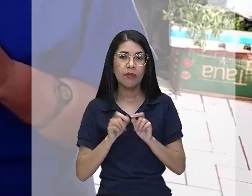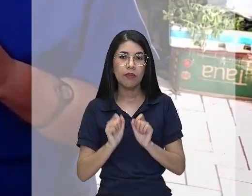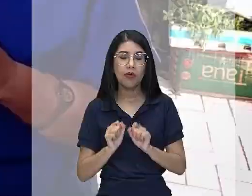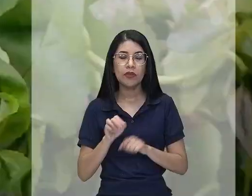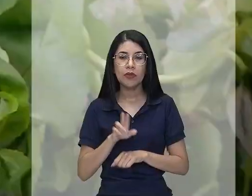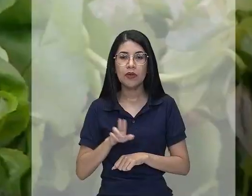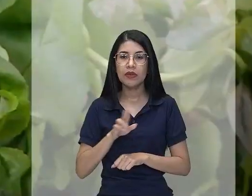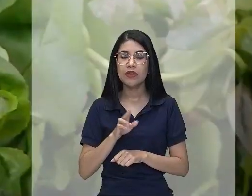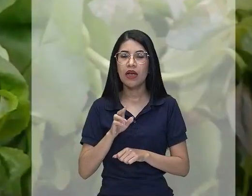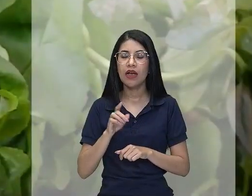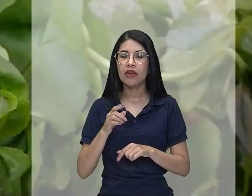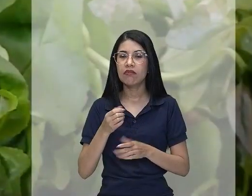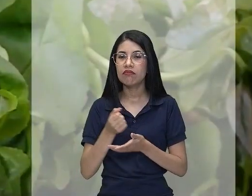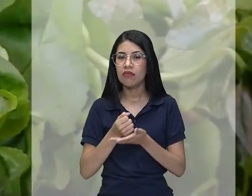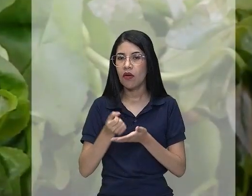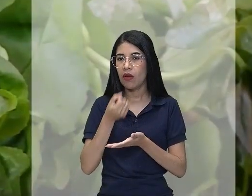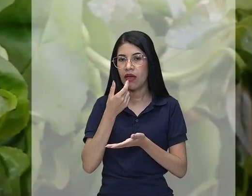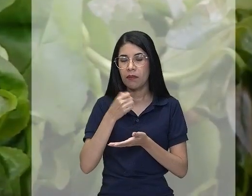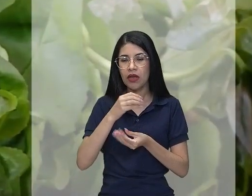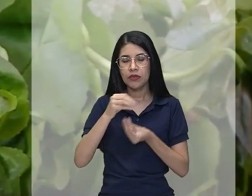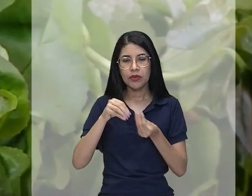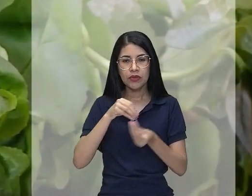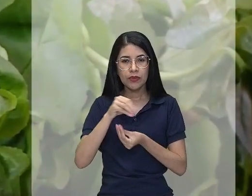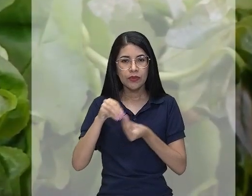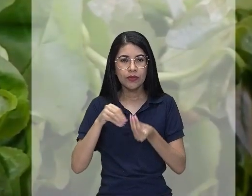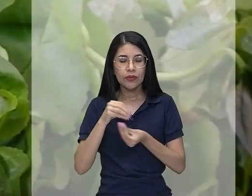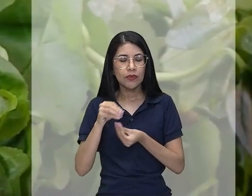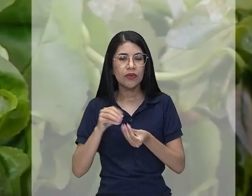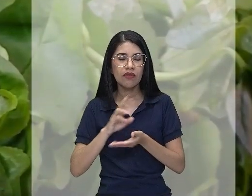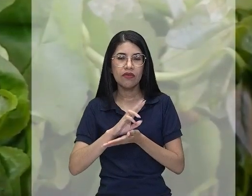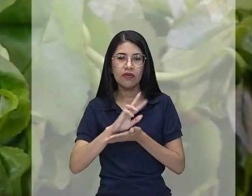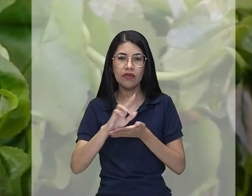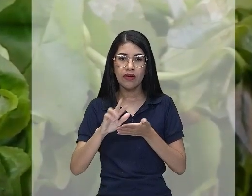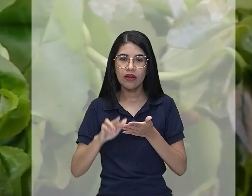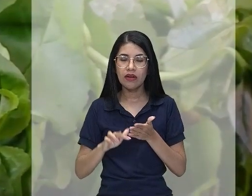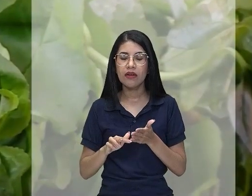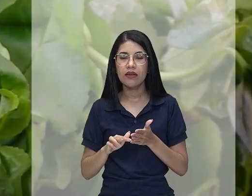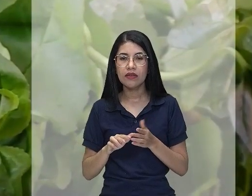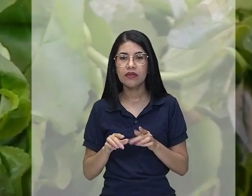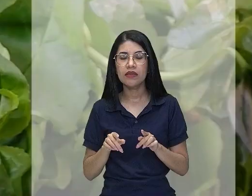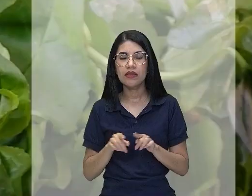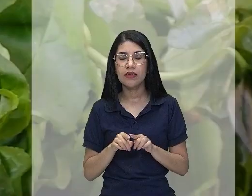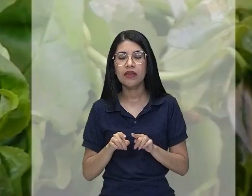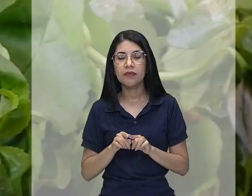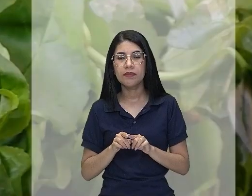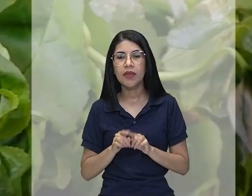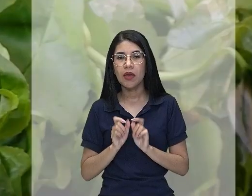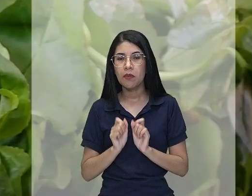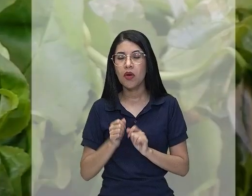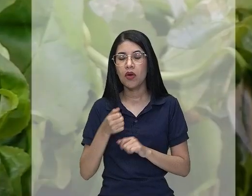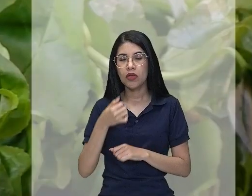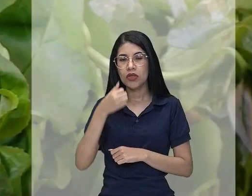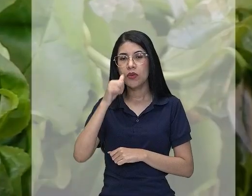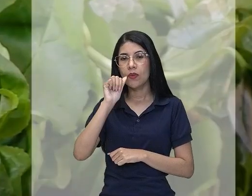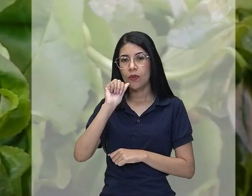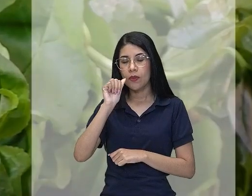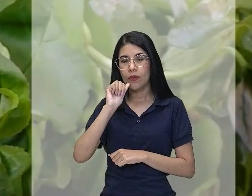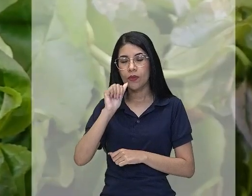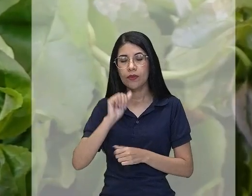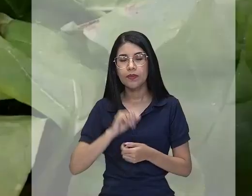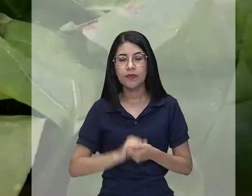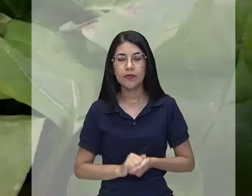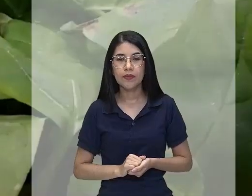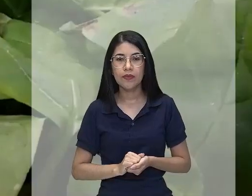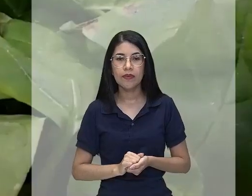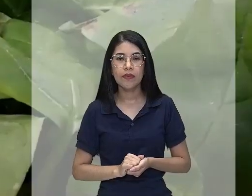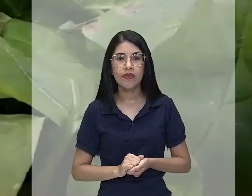para remédio, serve para tomar, para ingerir, serve para ingerir, né? E serve também para